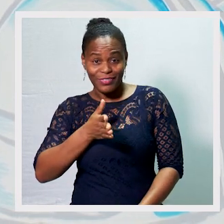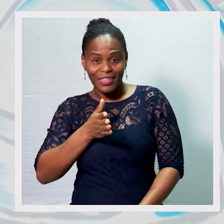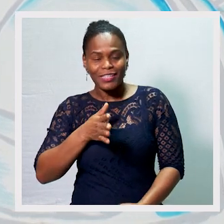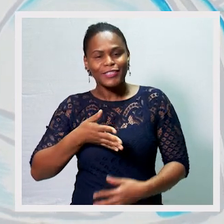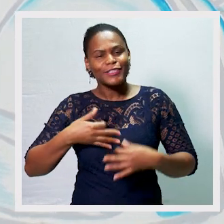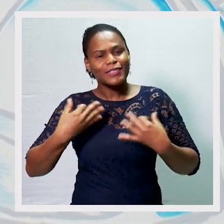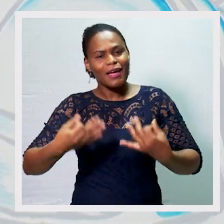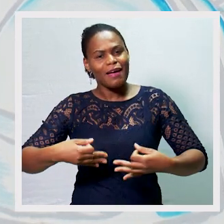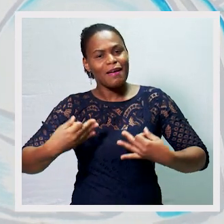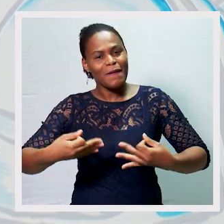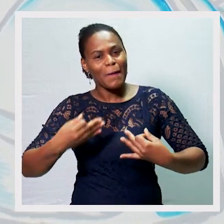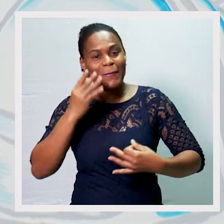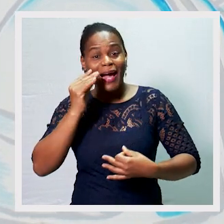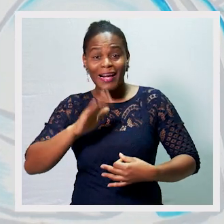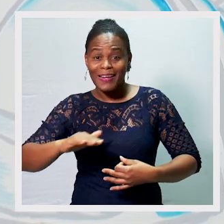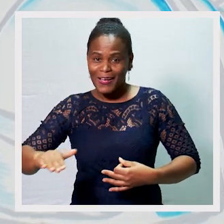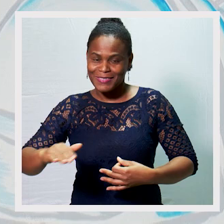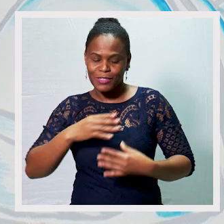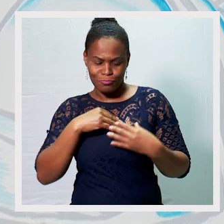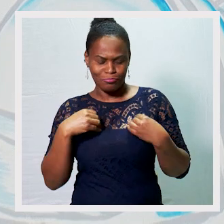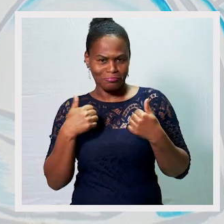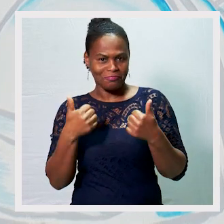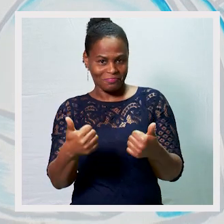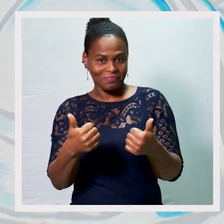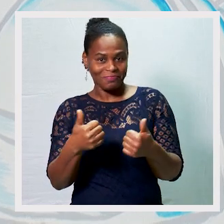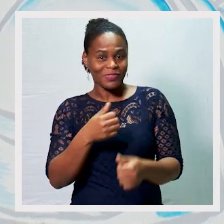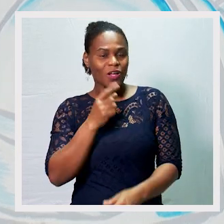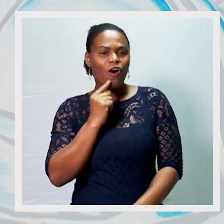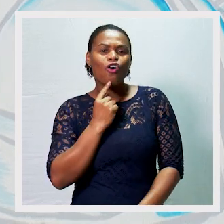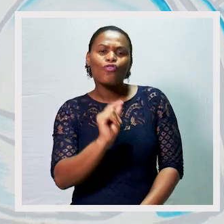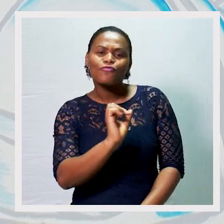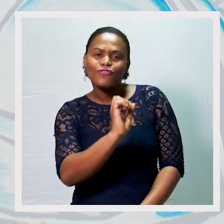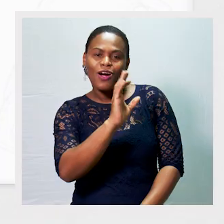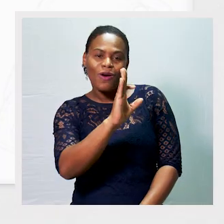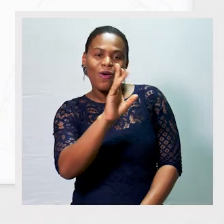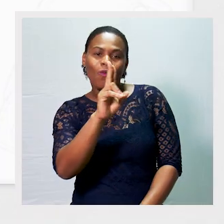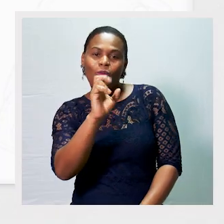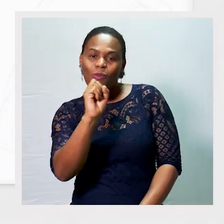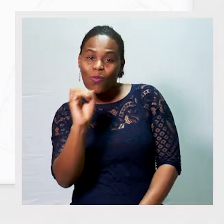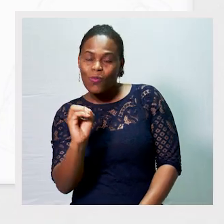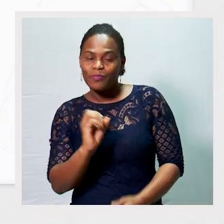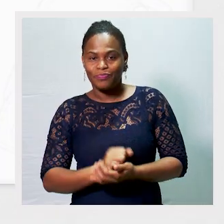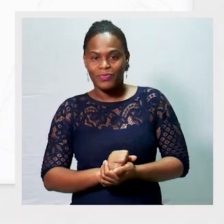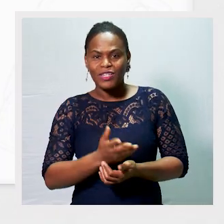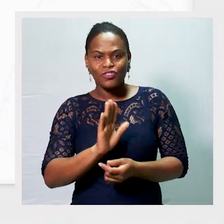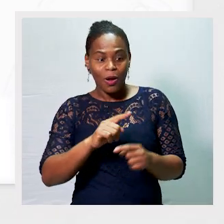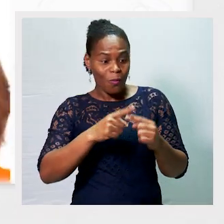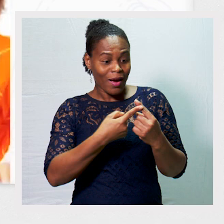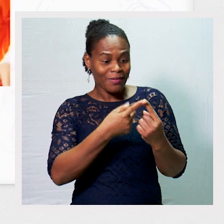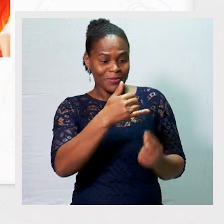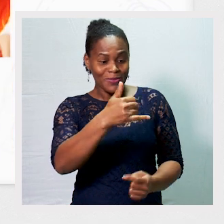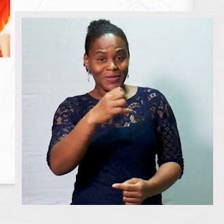dizia, foi sempre uma criança saudável, o Hugo. E já em